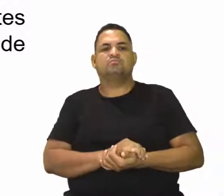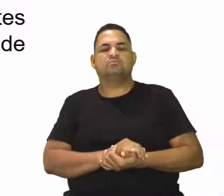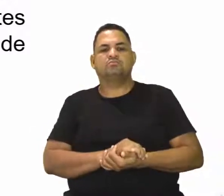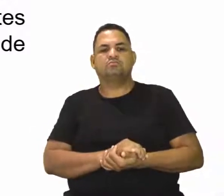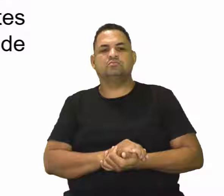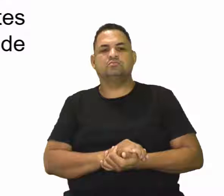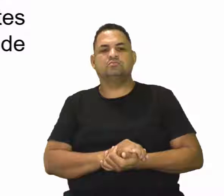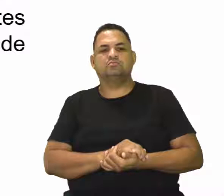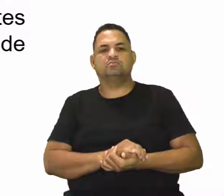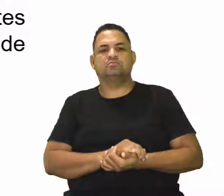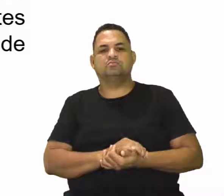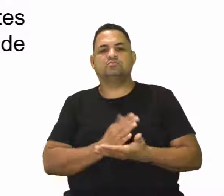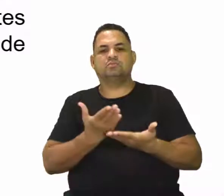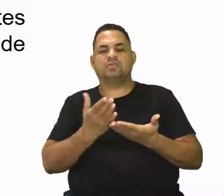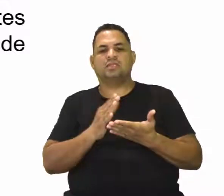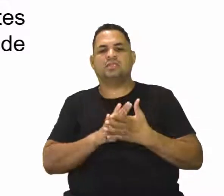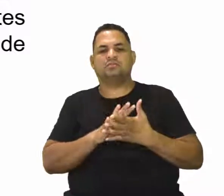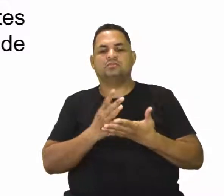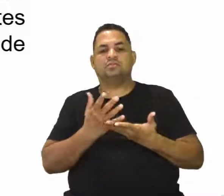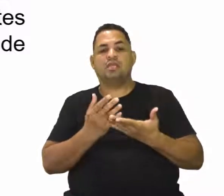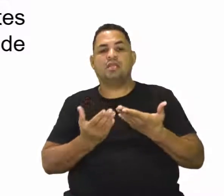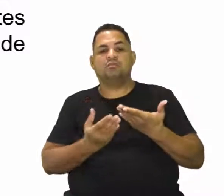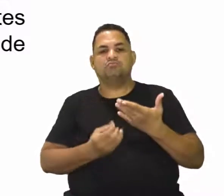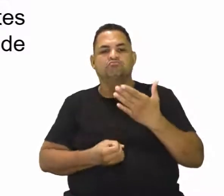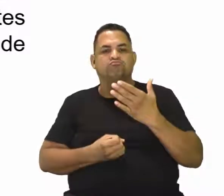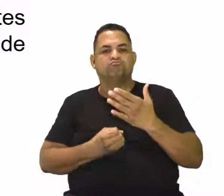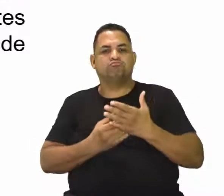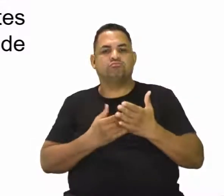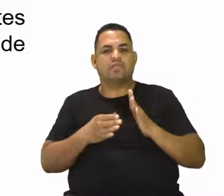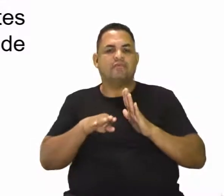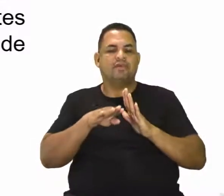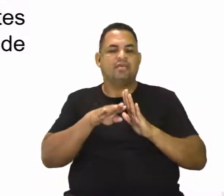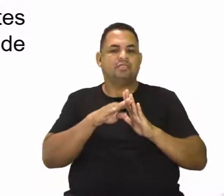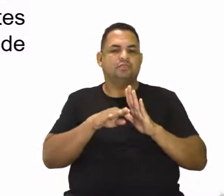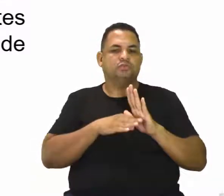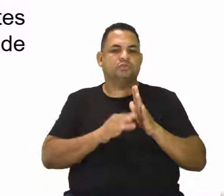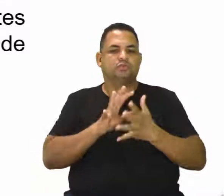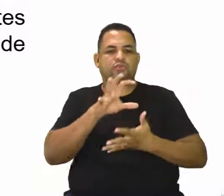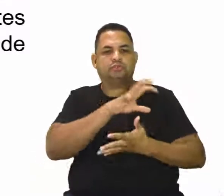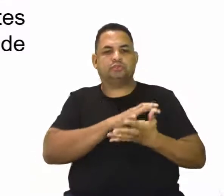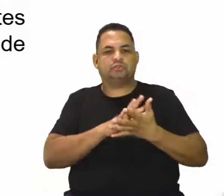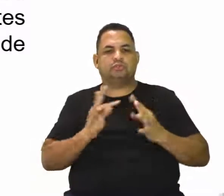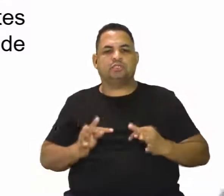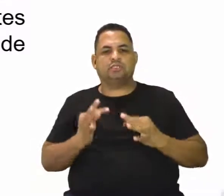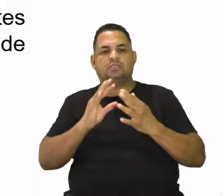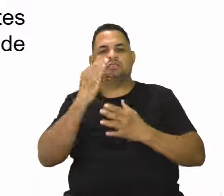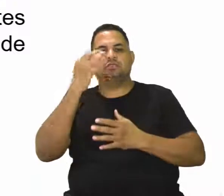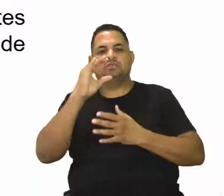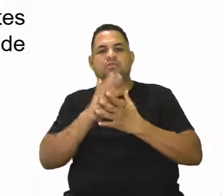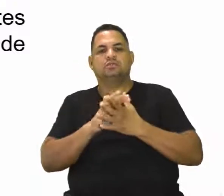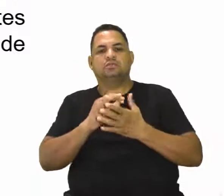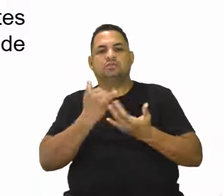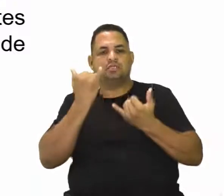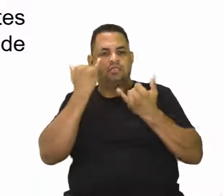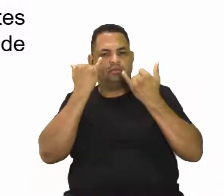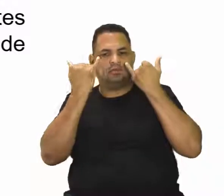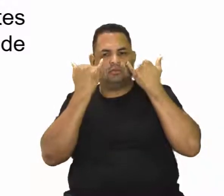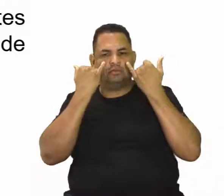técnicas, sobretudo aquelas referentes à revolução técnico-científica e